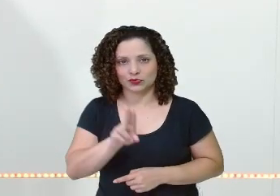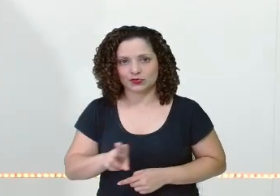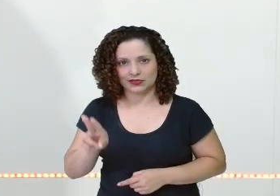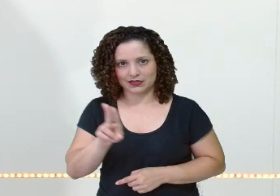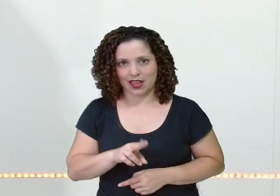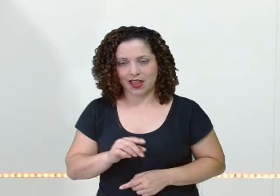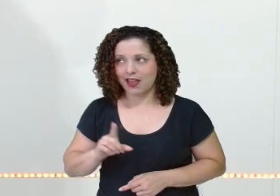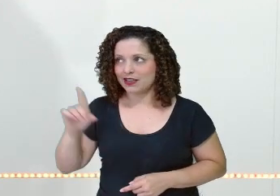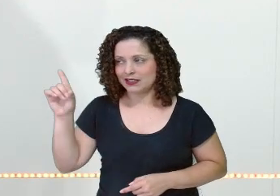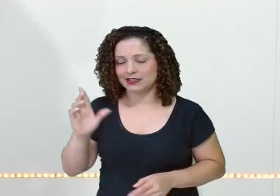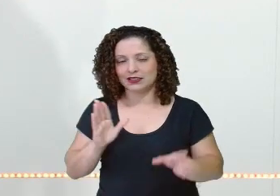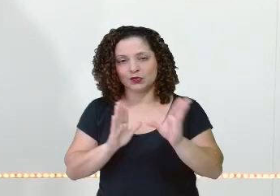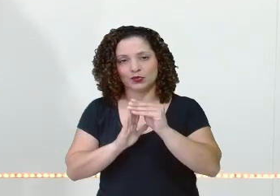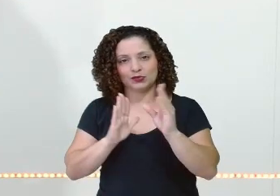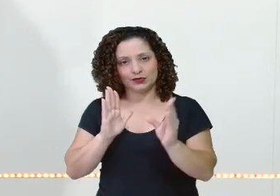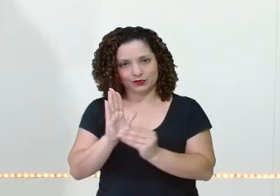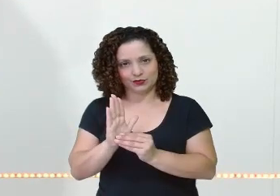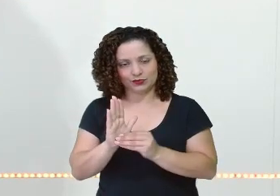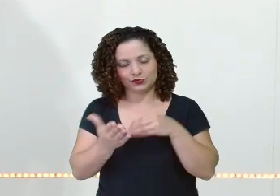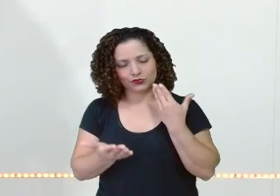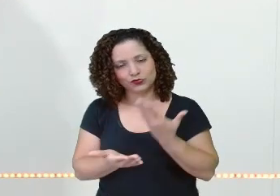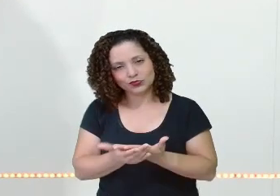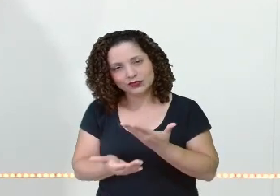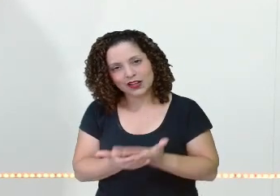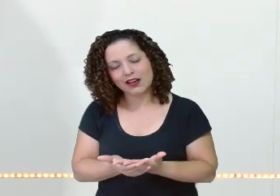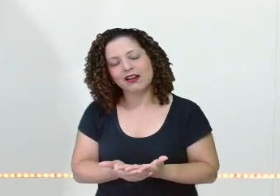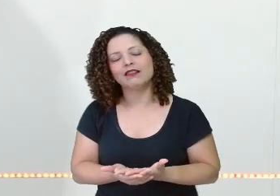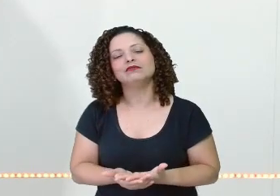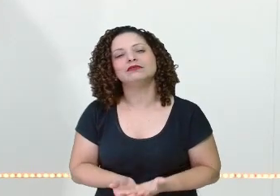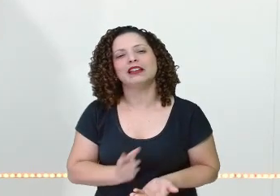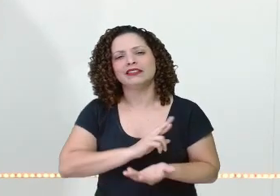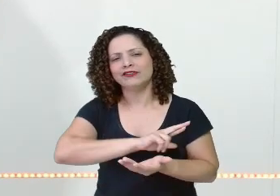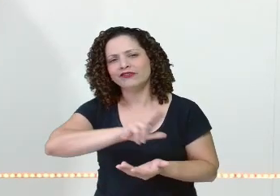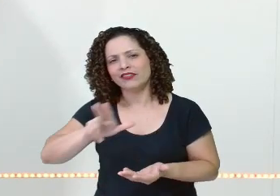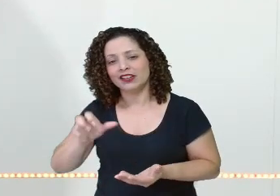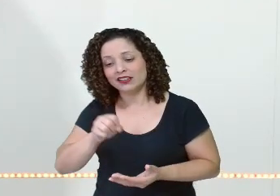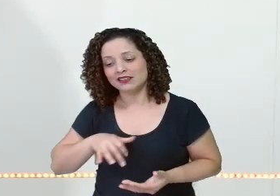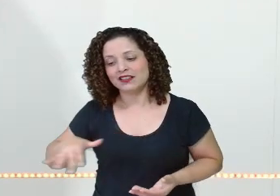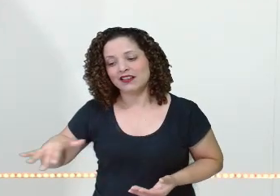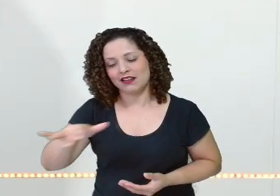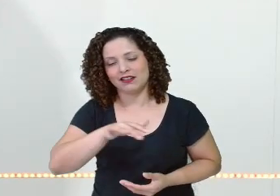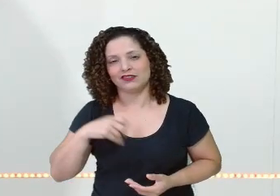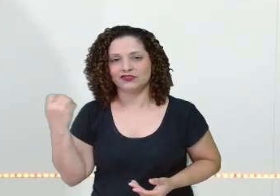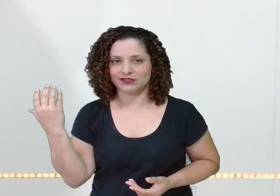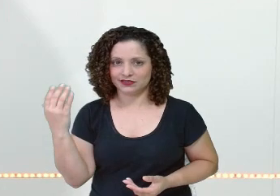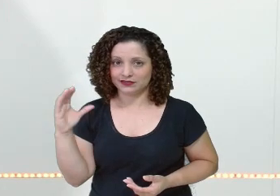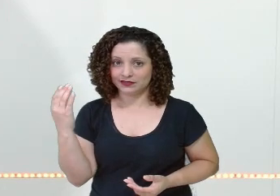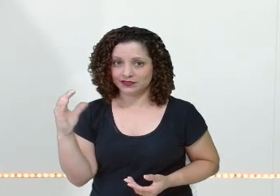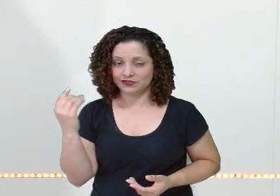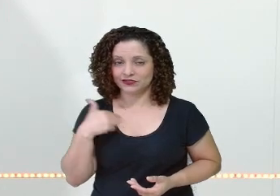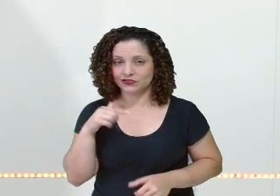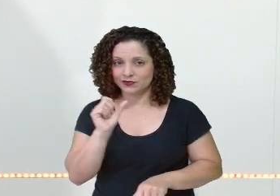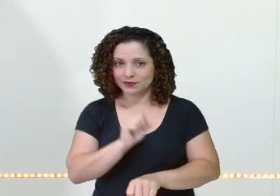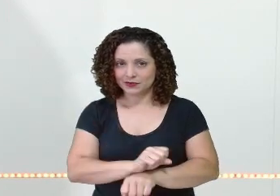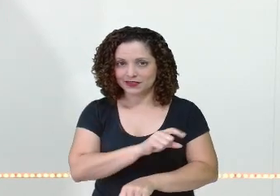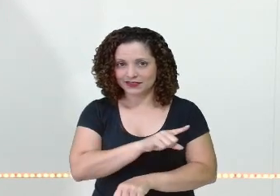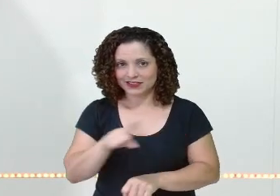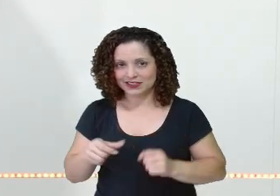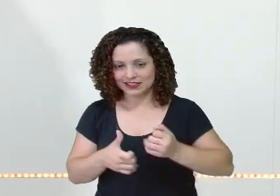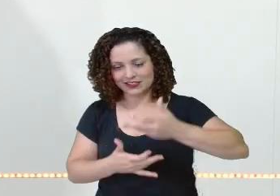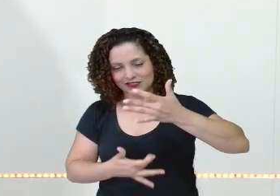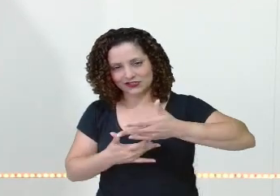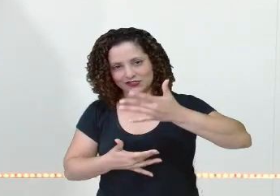esse material para fazer os estudos nos vários tipos de ciências que existem. Estou aguardando vocês,